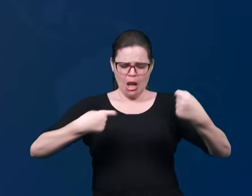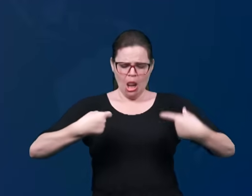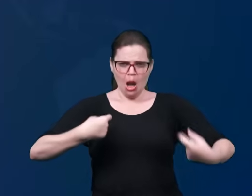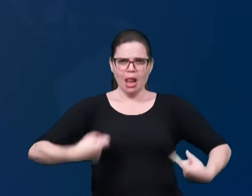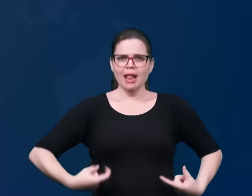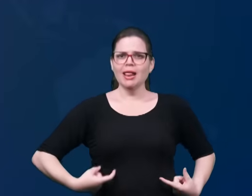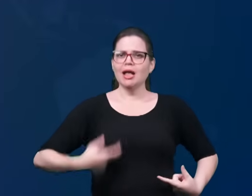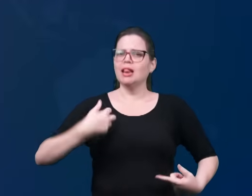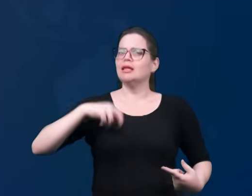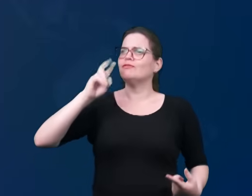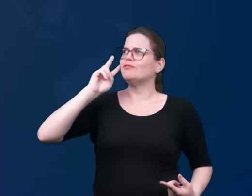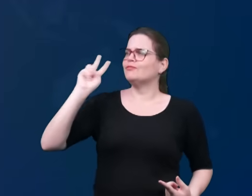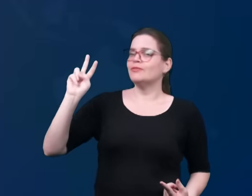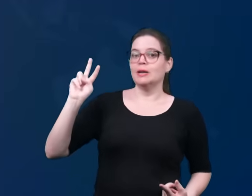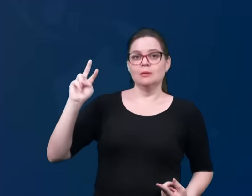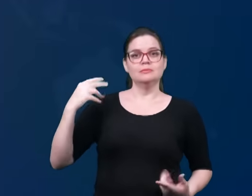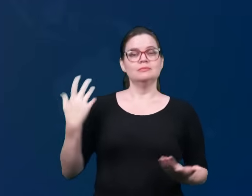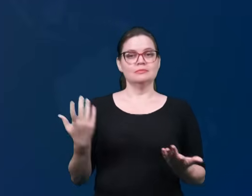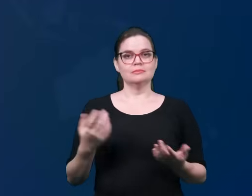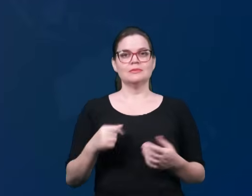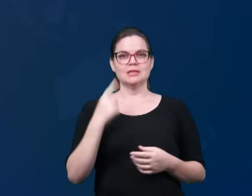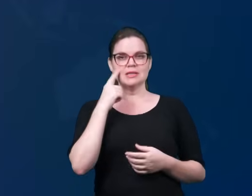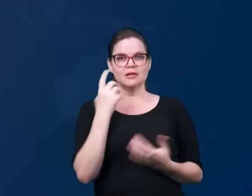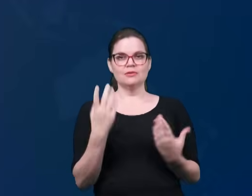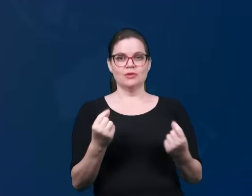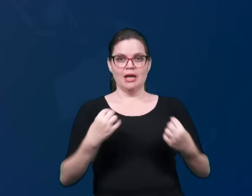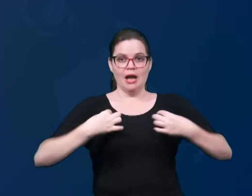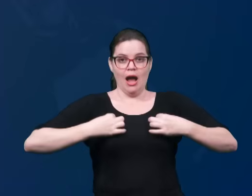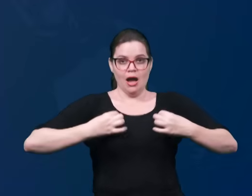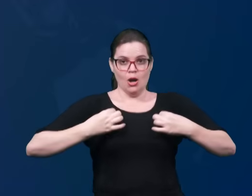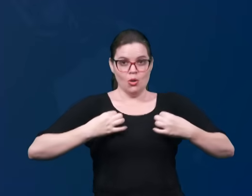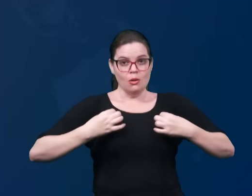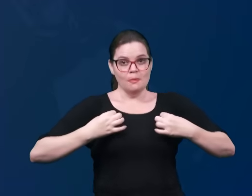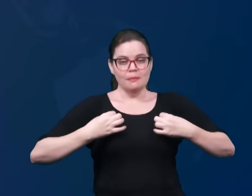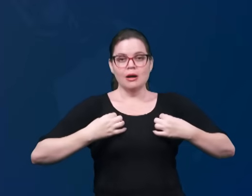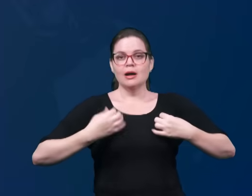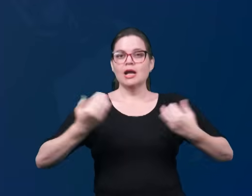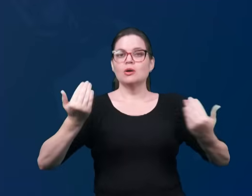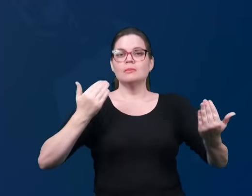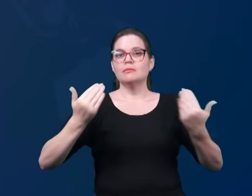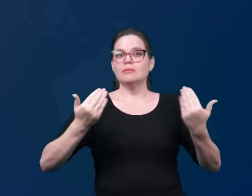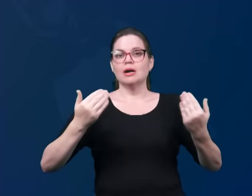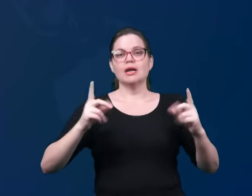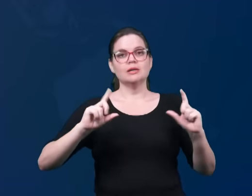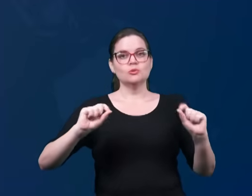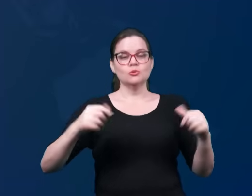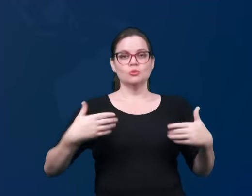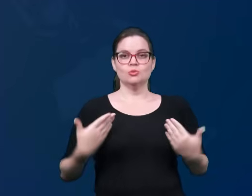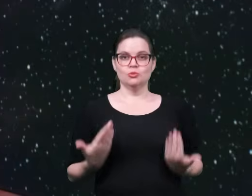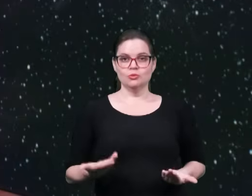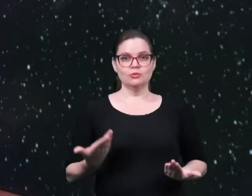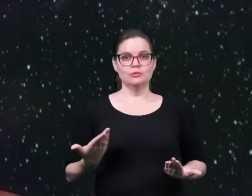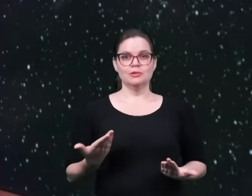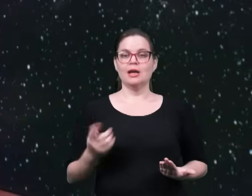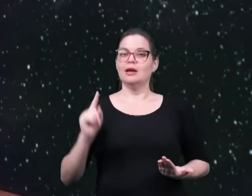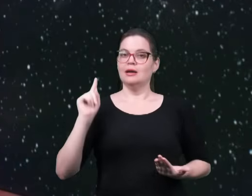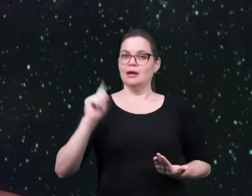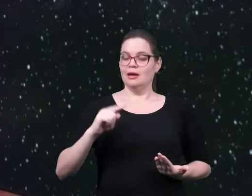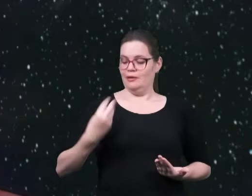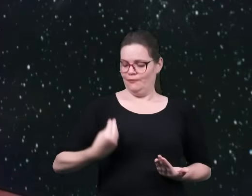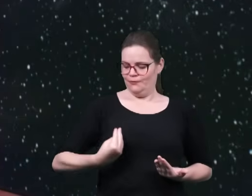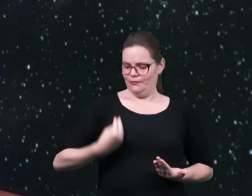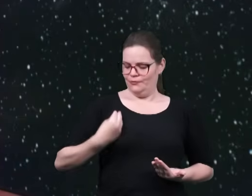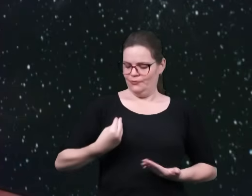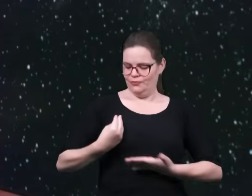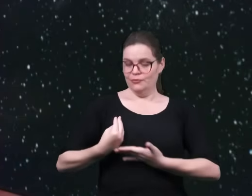muitos momentos a palavra de Deus compara a roupa, a veste, como a vida